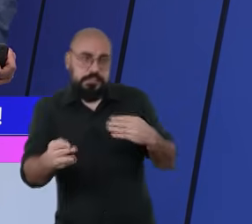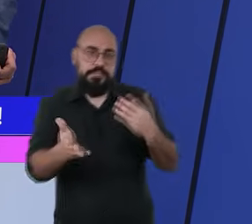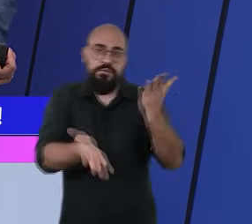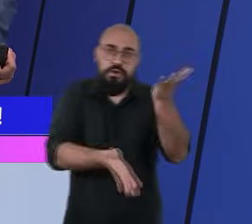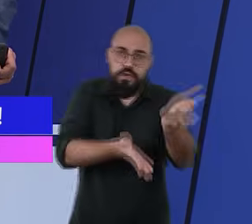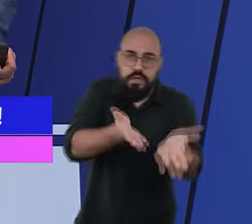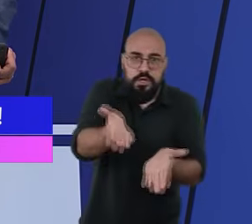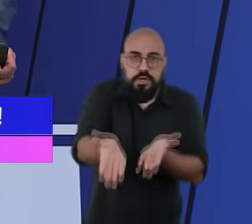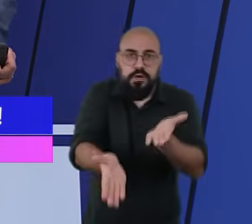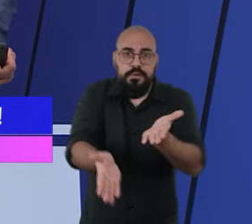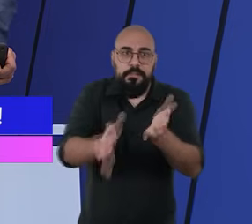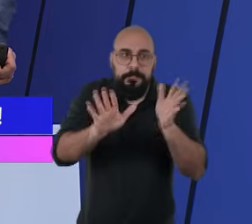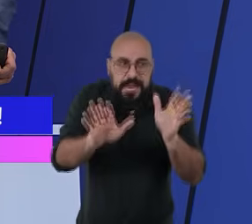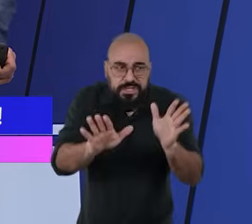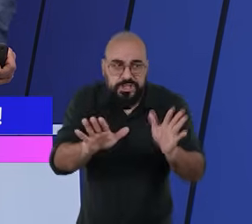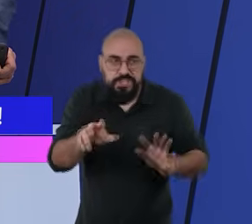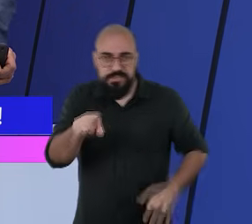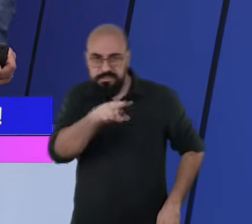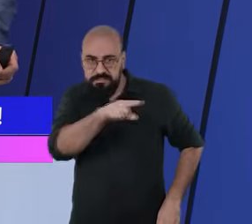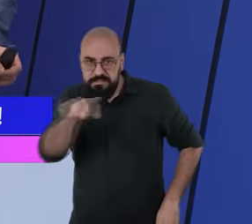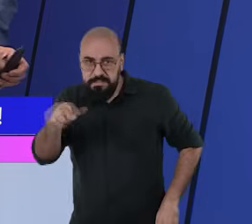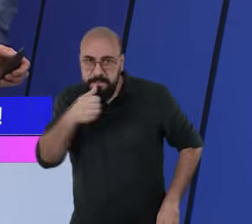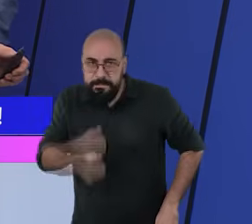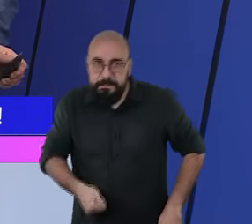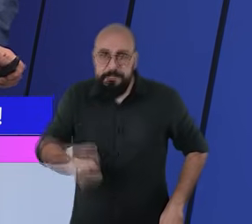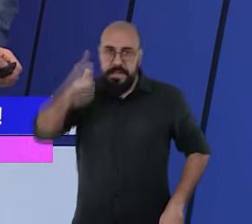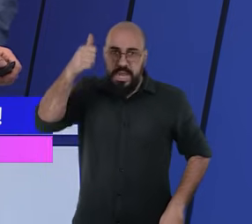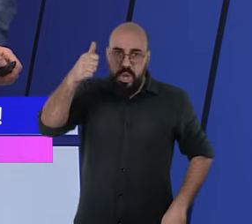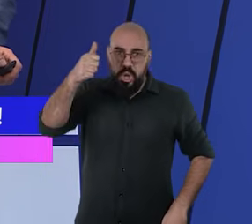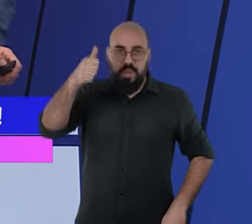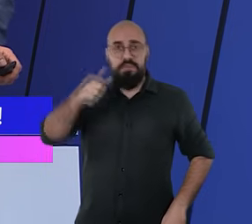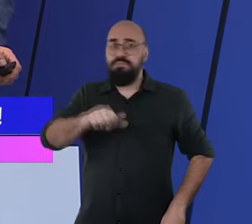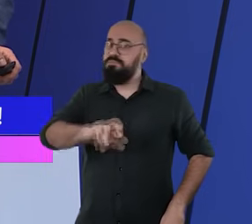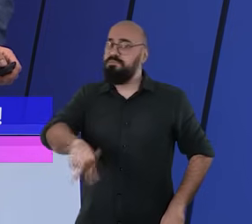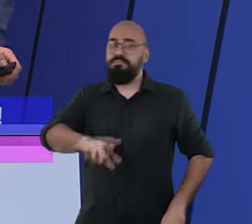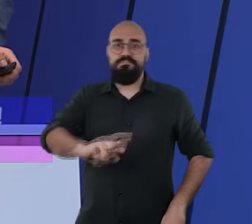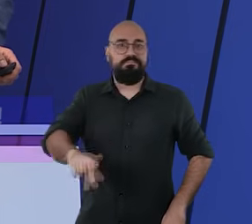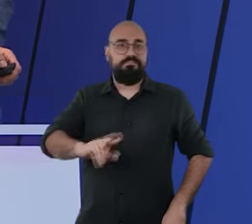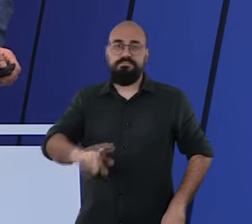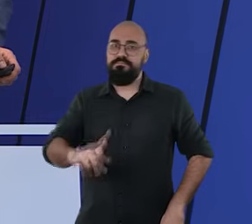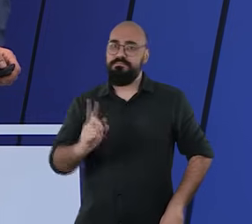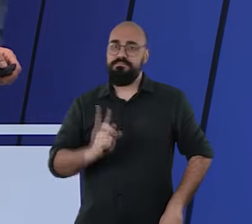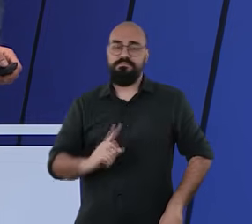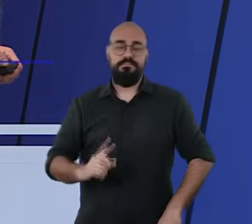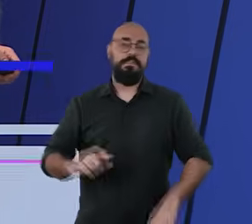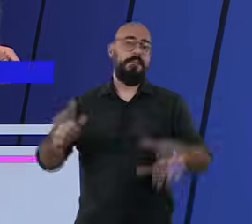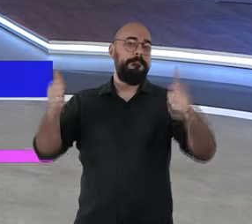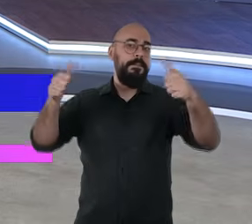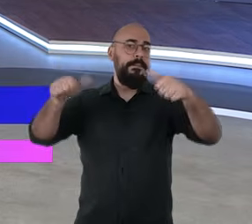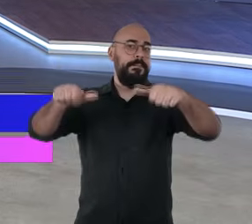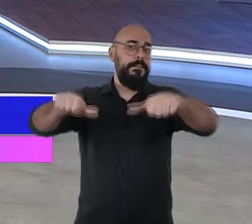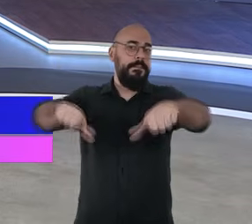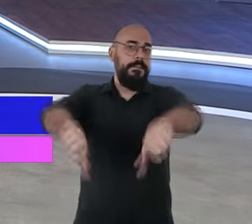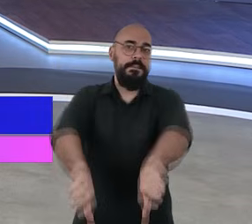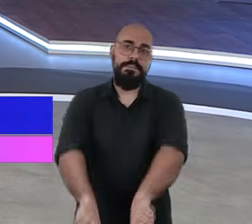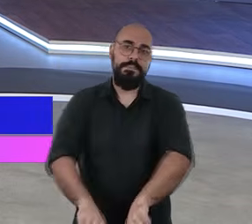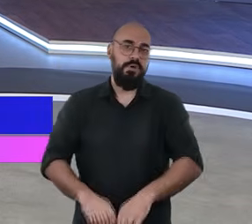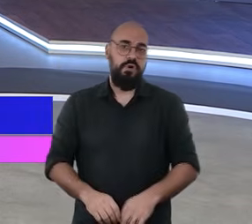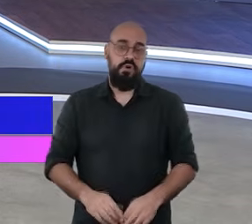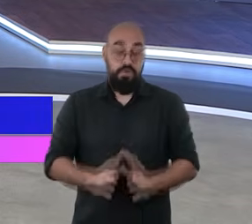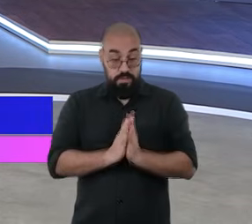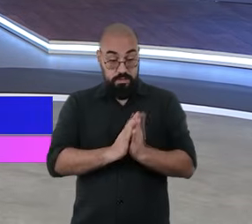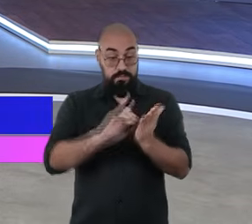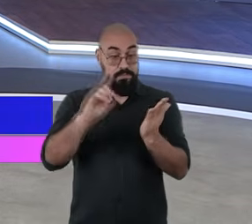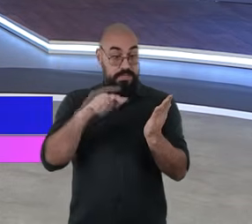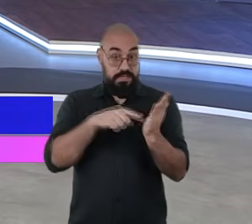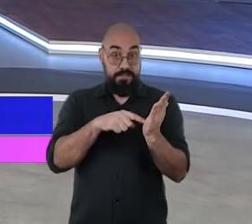meu ver, que não está melhorando. Esse mundo está ficando cada vez pior. E quando vamos à Bíblia, nós vemos